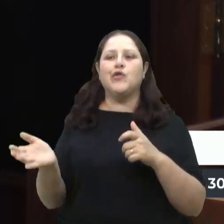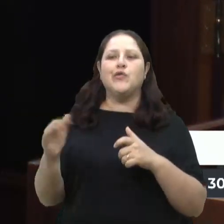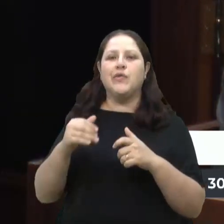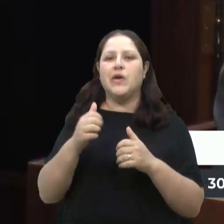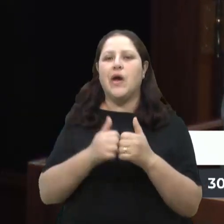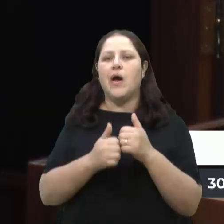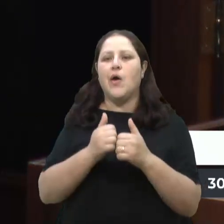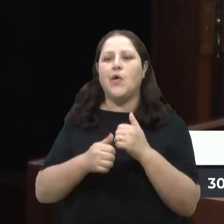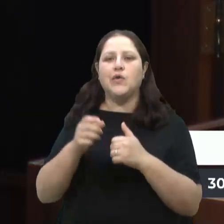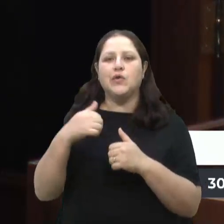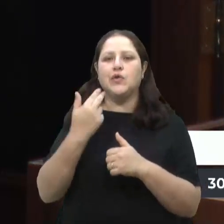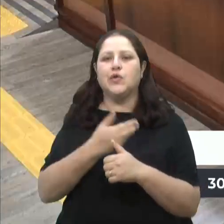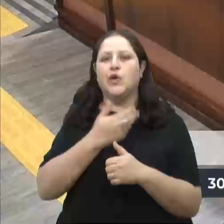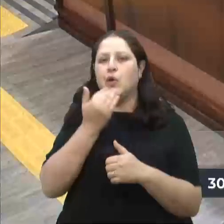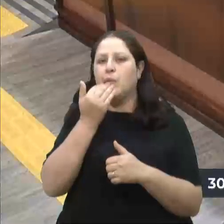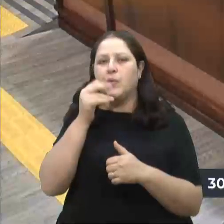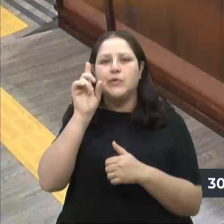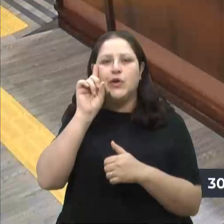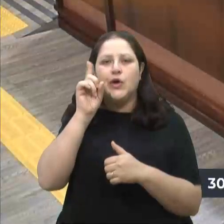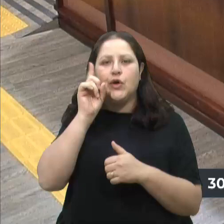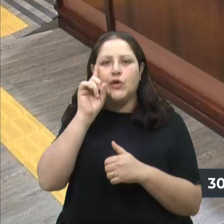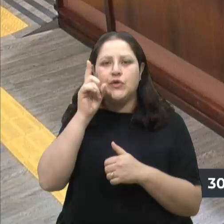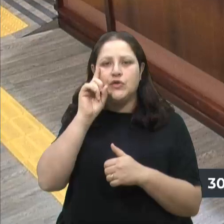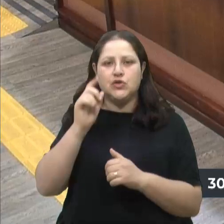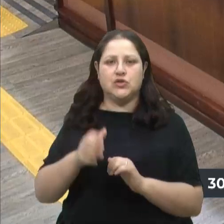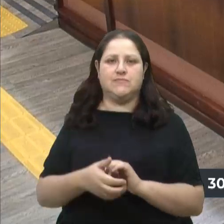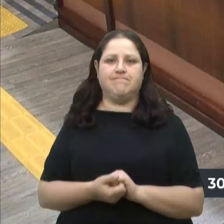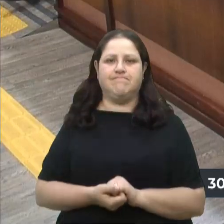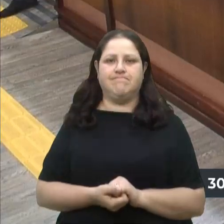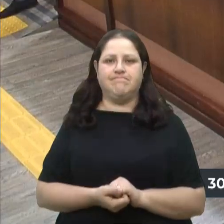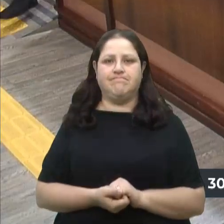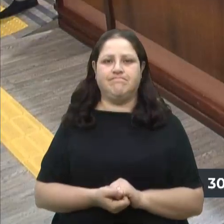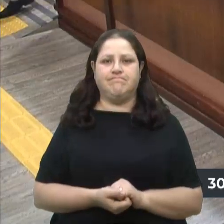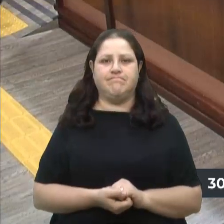dia. Era isso, senhor presidente. Obrigado. Próximo vereador do Grande